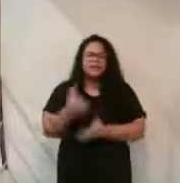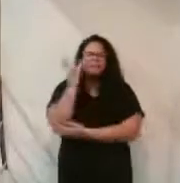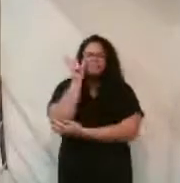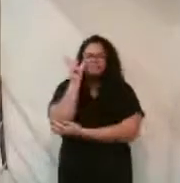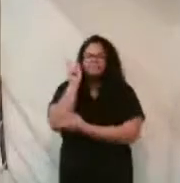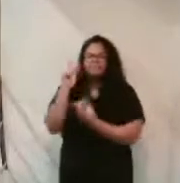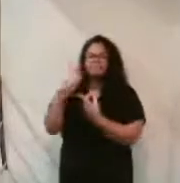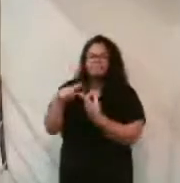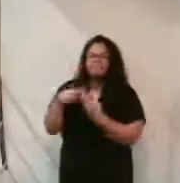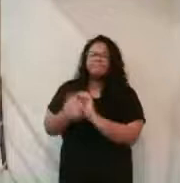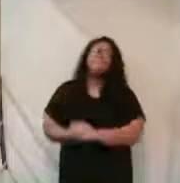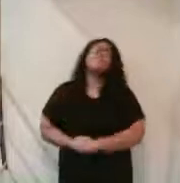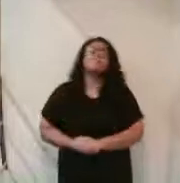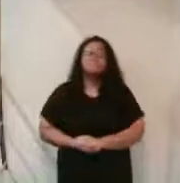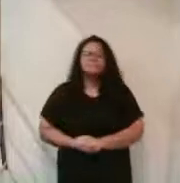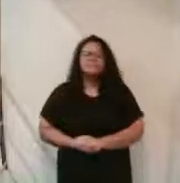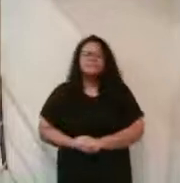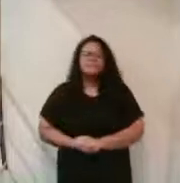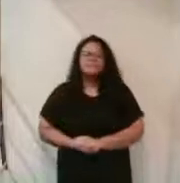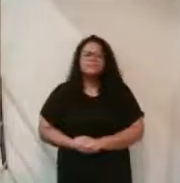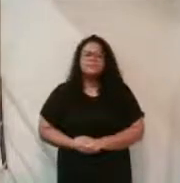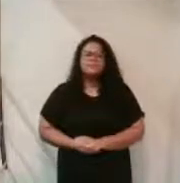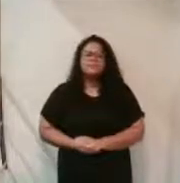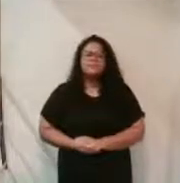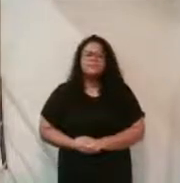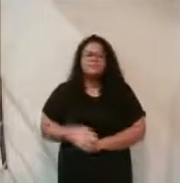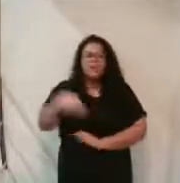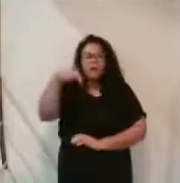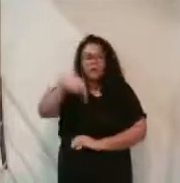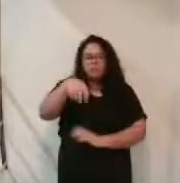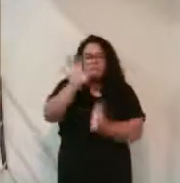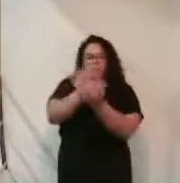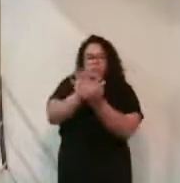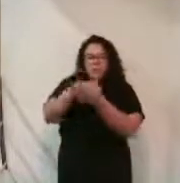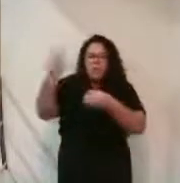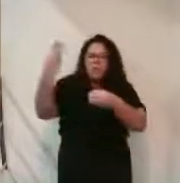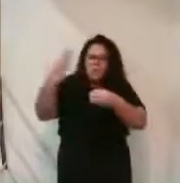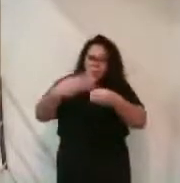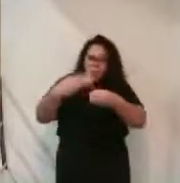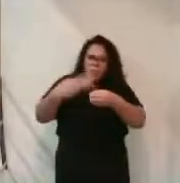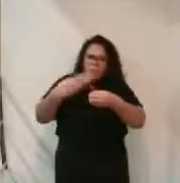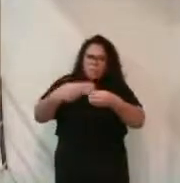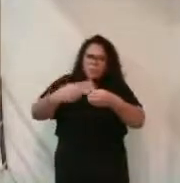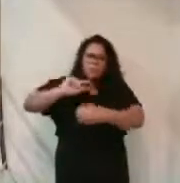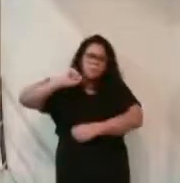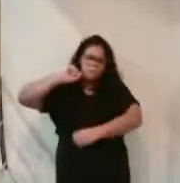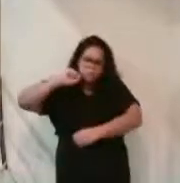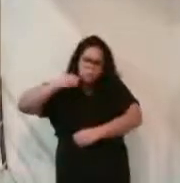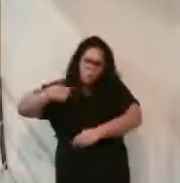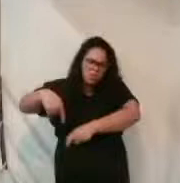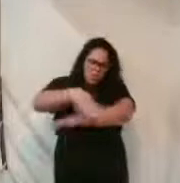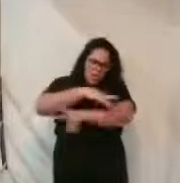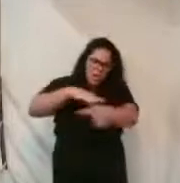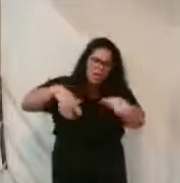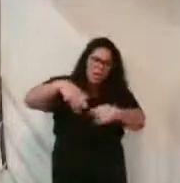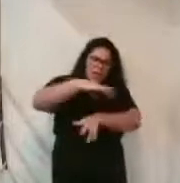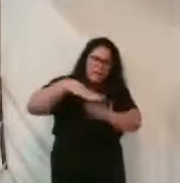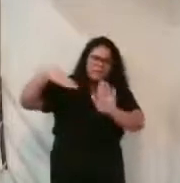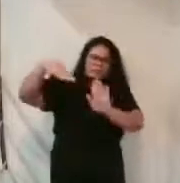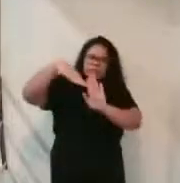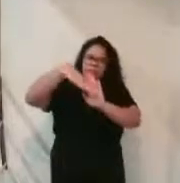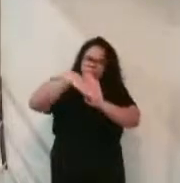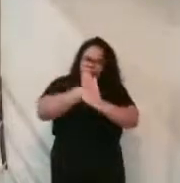o número de municípios que depositam em lixão está diminuindo, mas a curva continua com a mesma